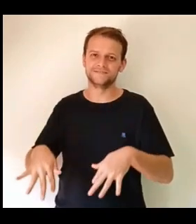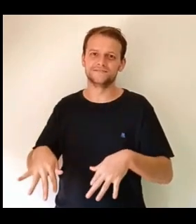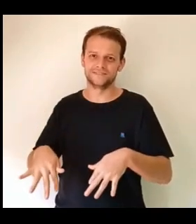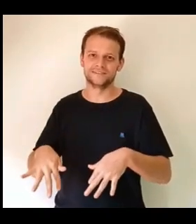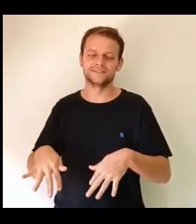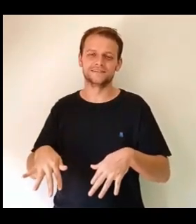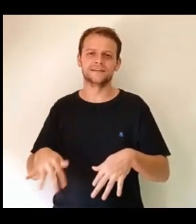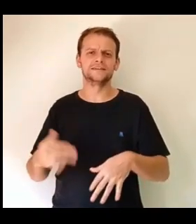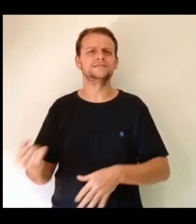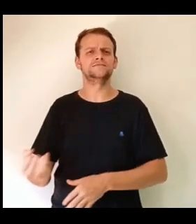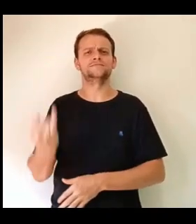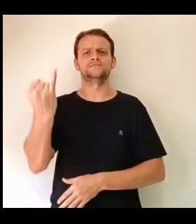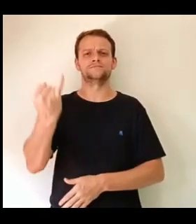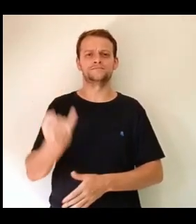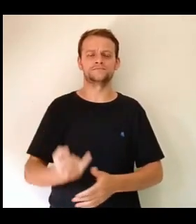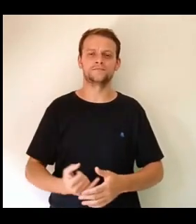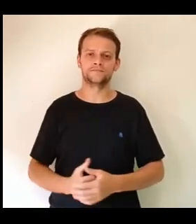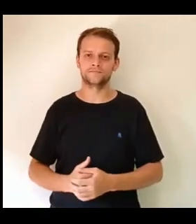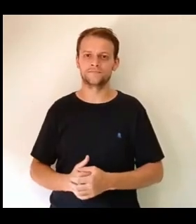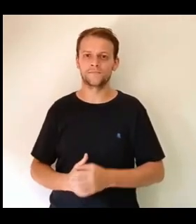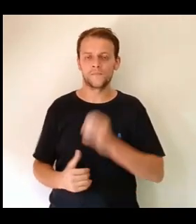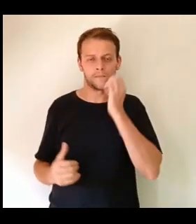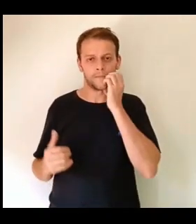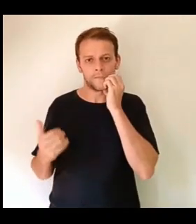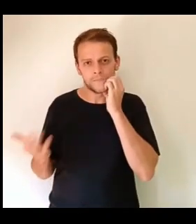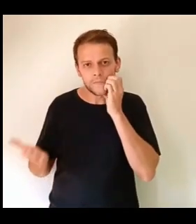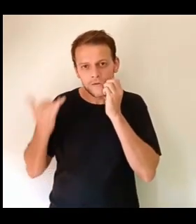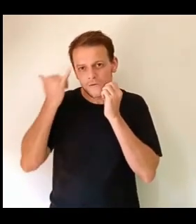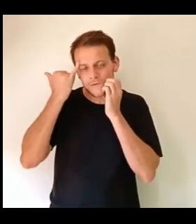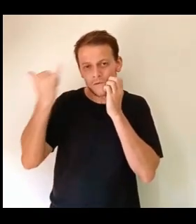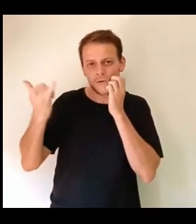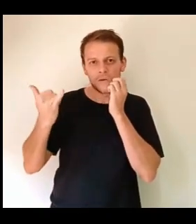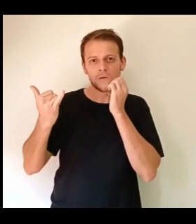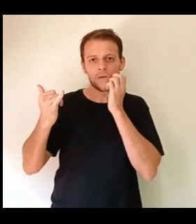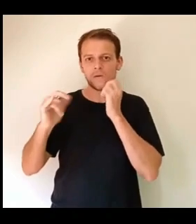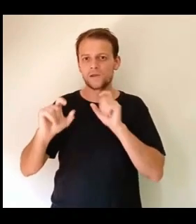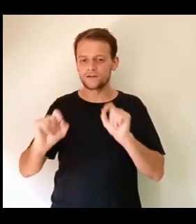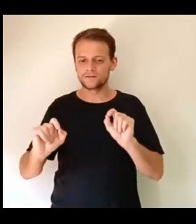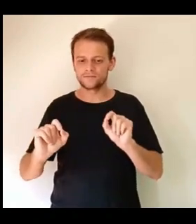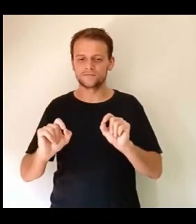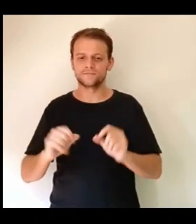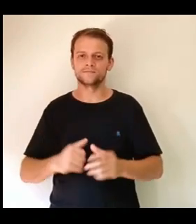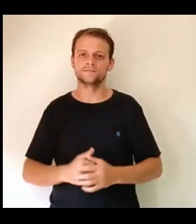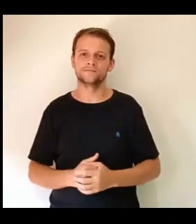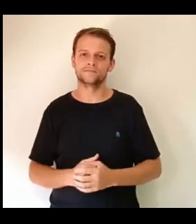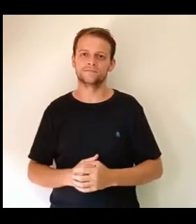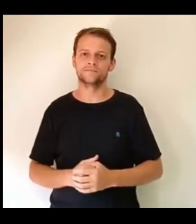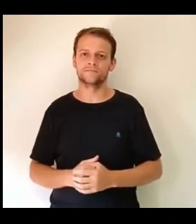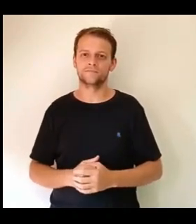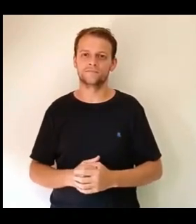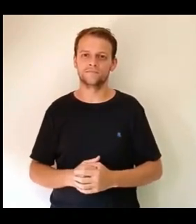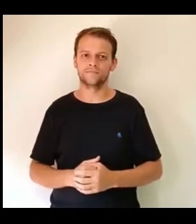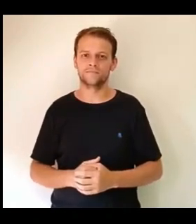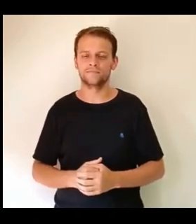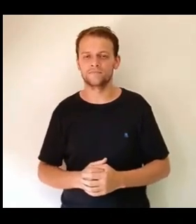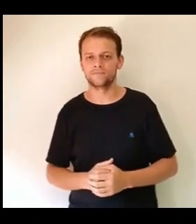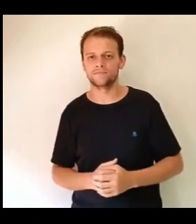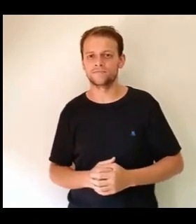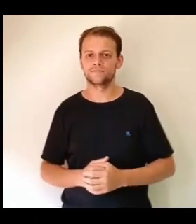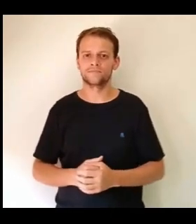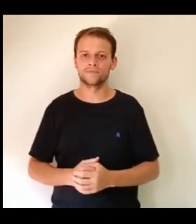esse acervo dele e finalizar essas pendências. E daí eu acho que a ideia é que esse acervo dele